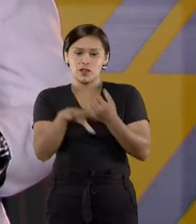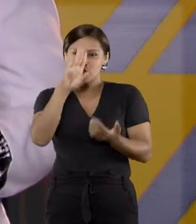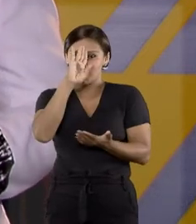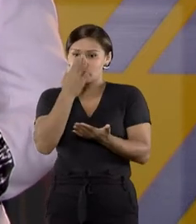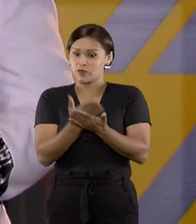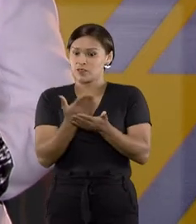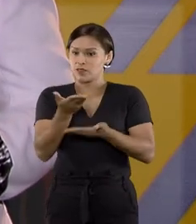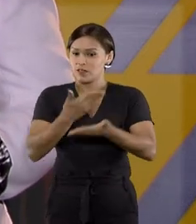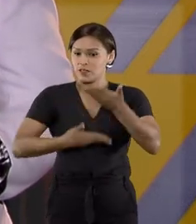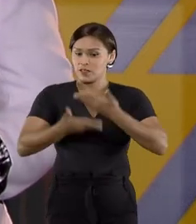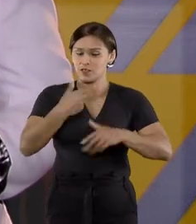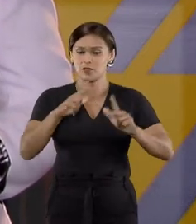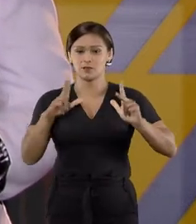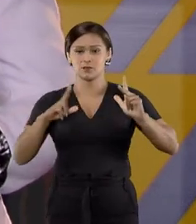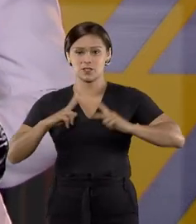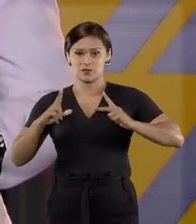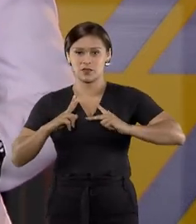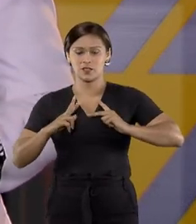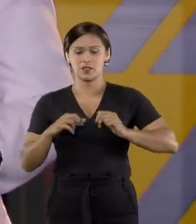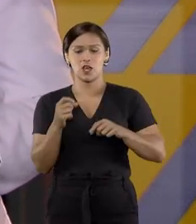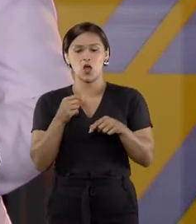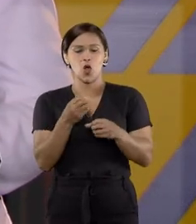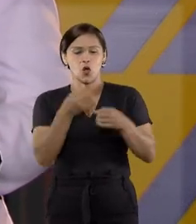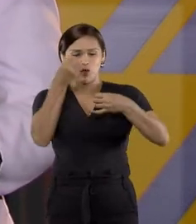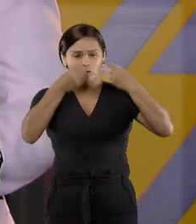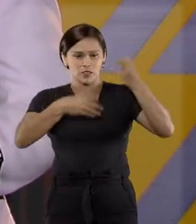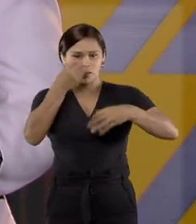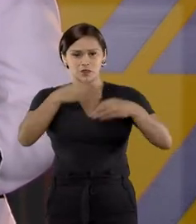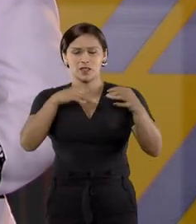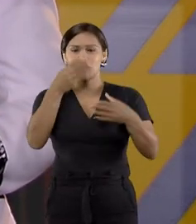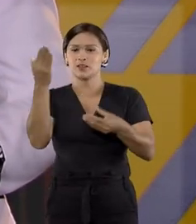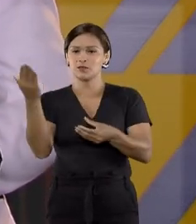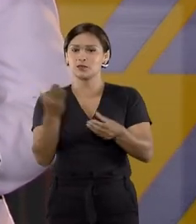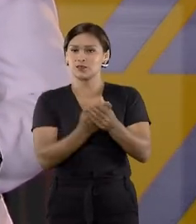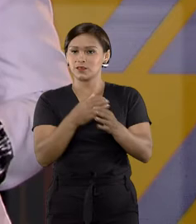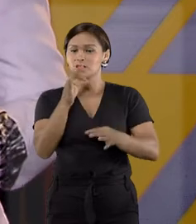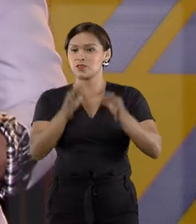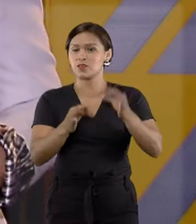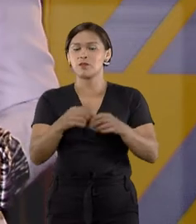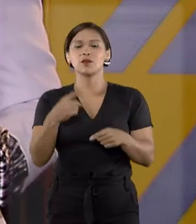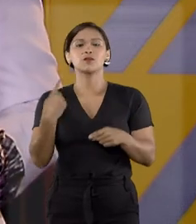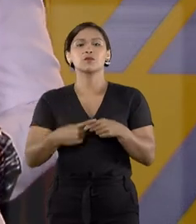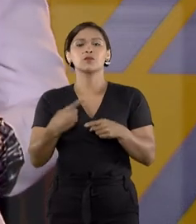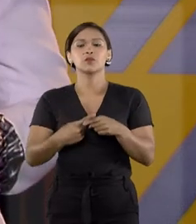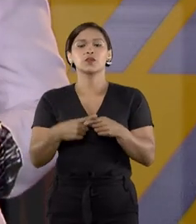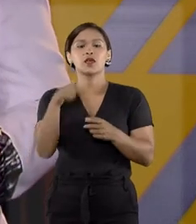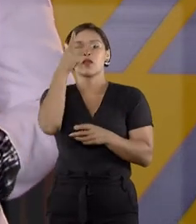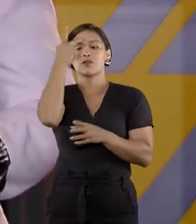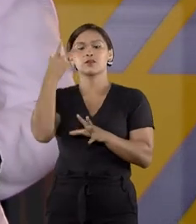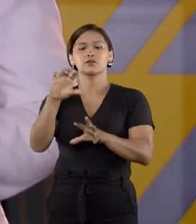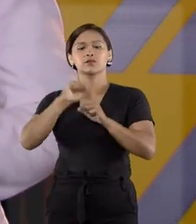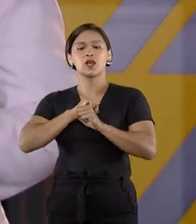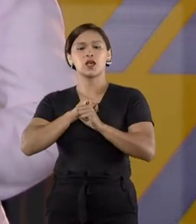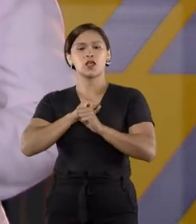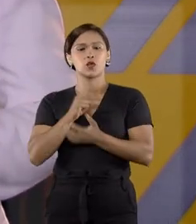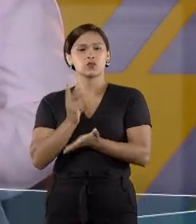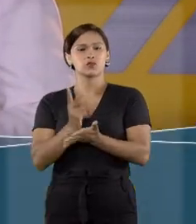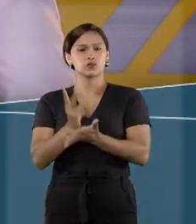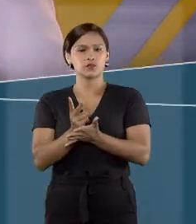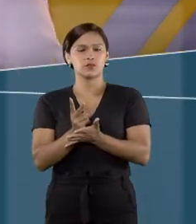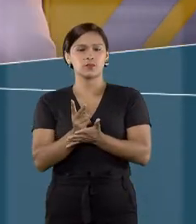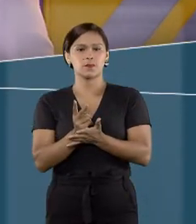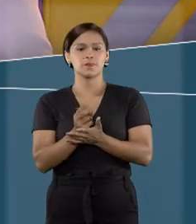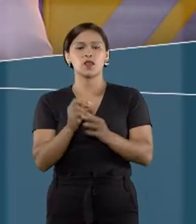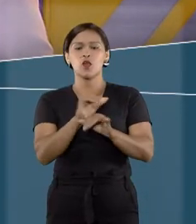confiança nas relações privadas, como foi levantado no processo em julgamento, porque o beneficiário sempre estará amparado.